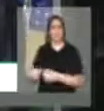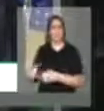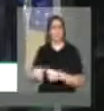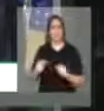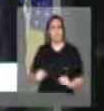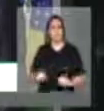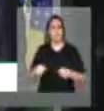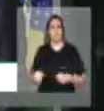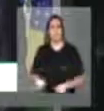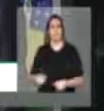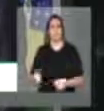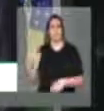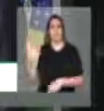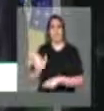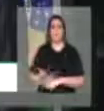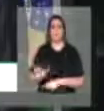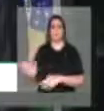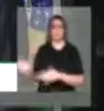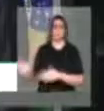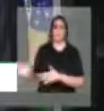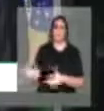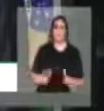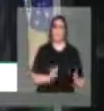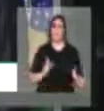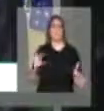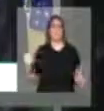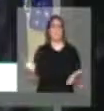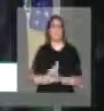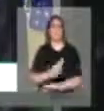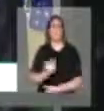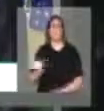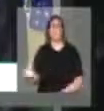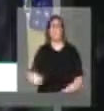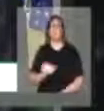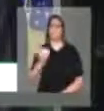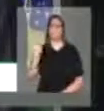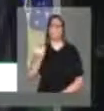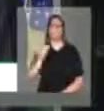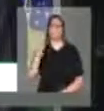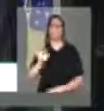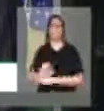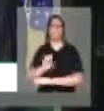para consolidar um processo importante para o nosso estado.